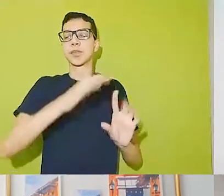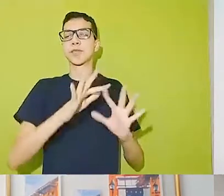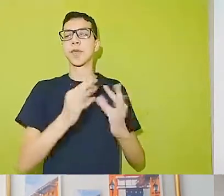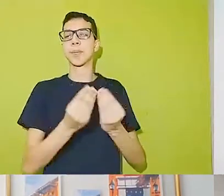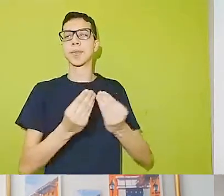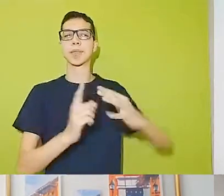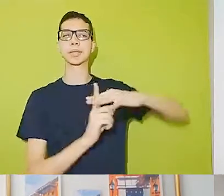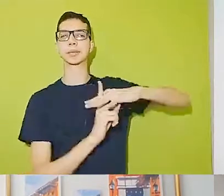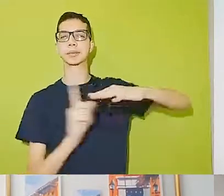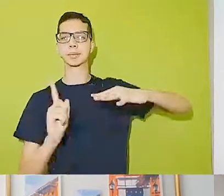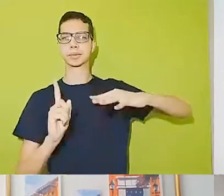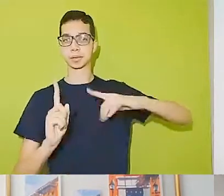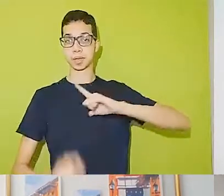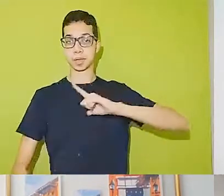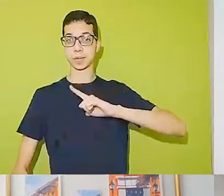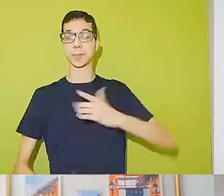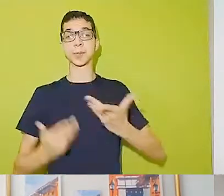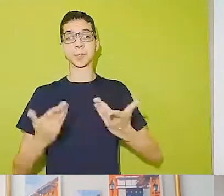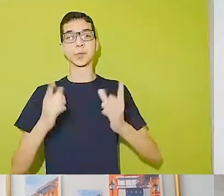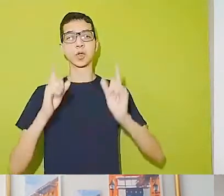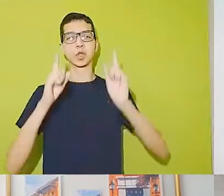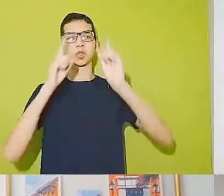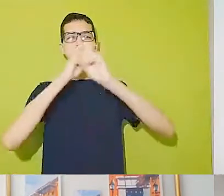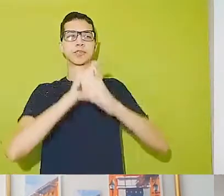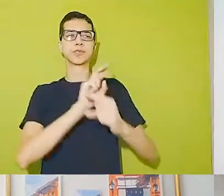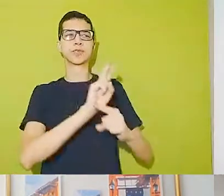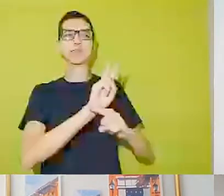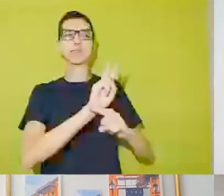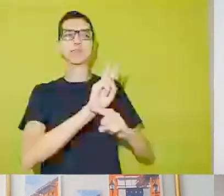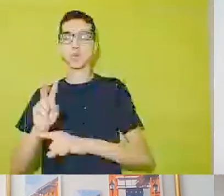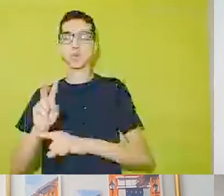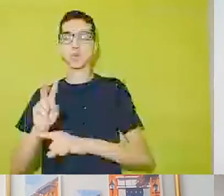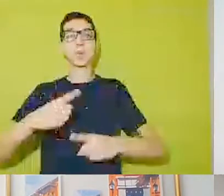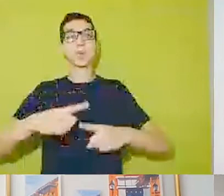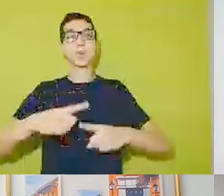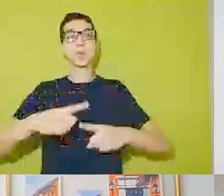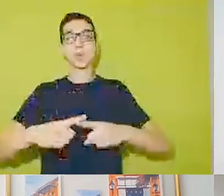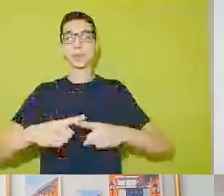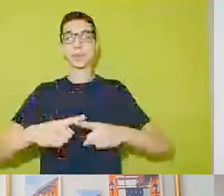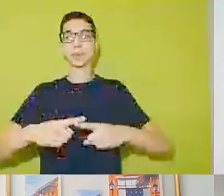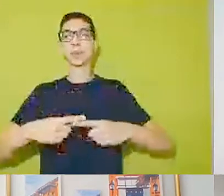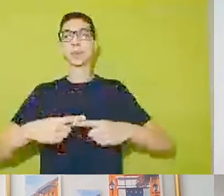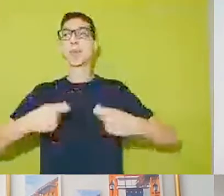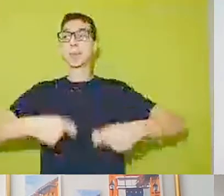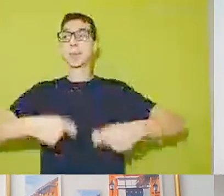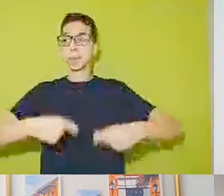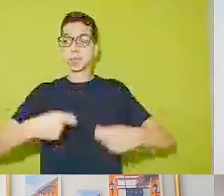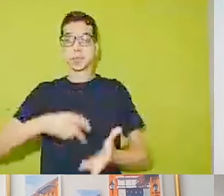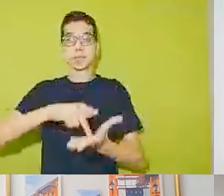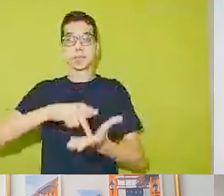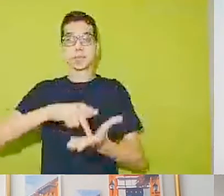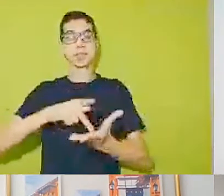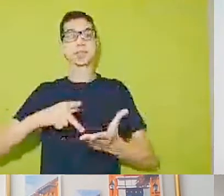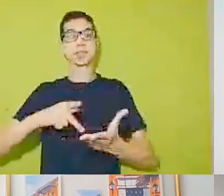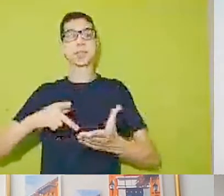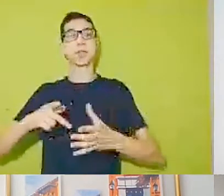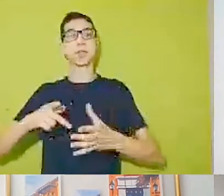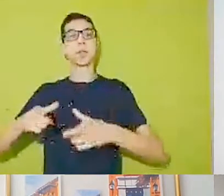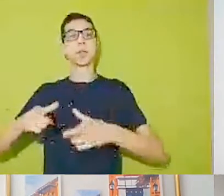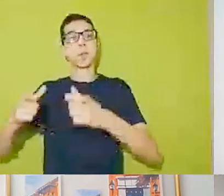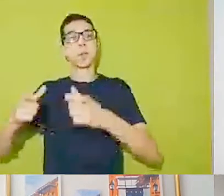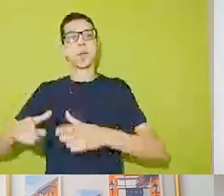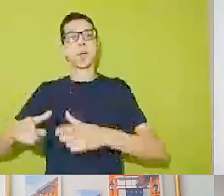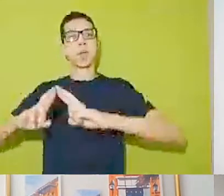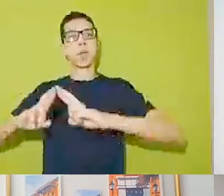casos mais difíceis de lidar na prática, porque a gente precisa, de fato, fortalecer a rede de proteção, tentar ali